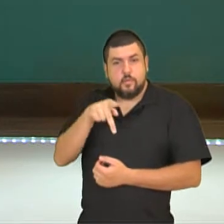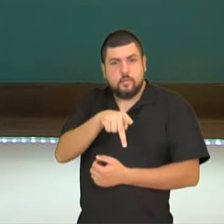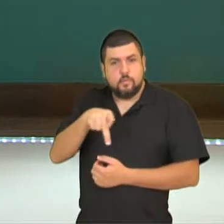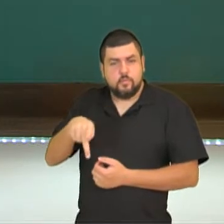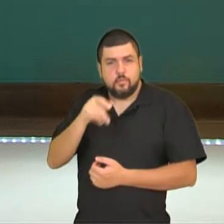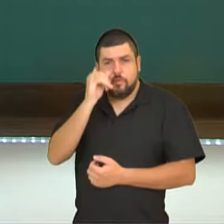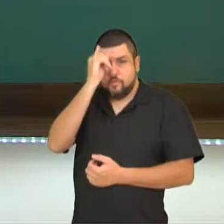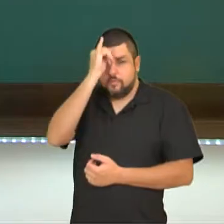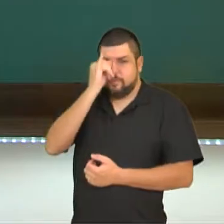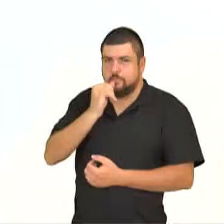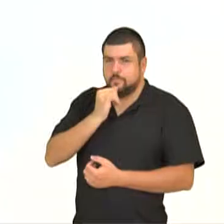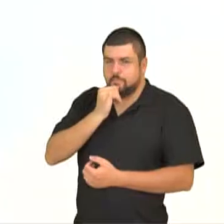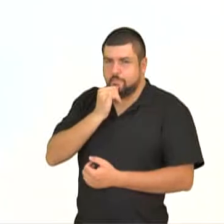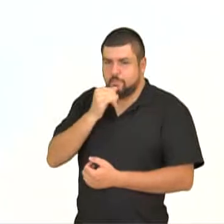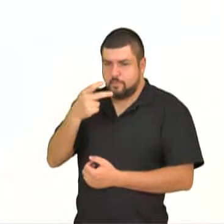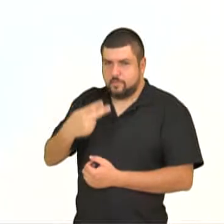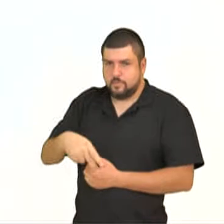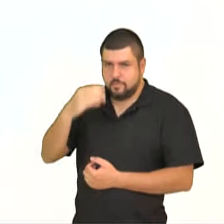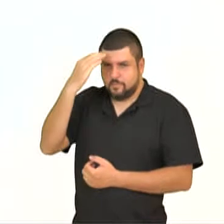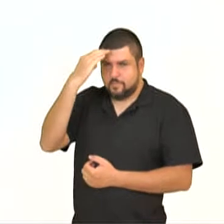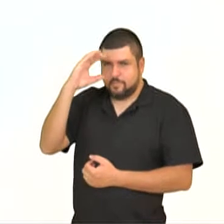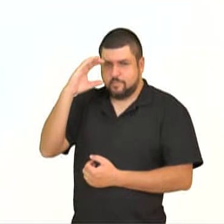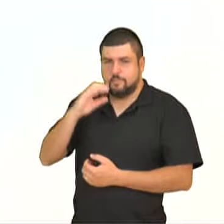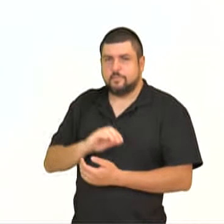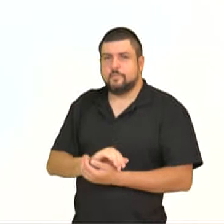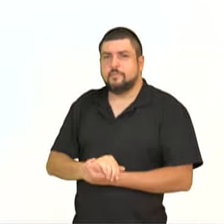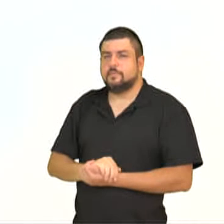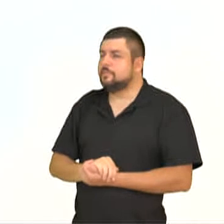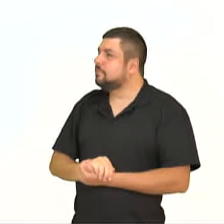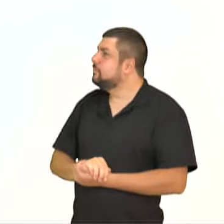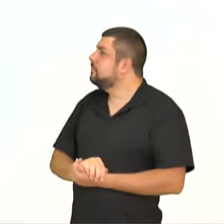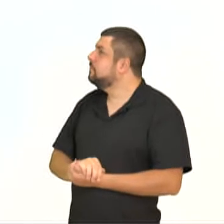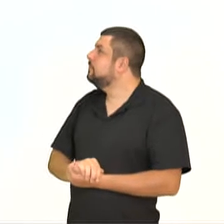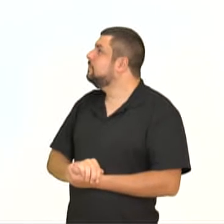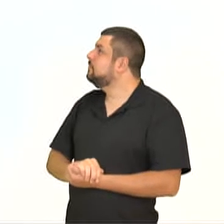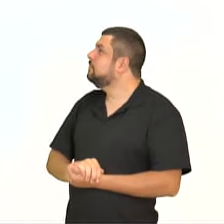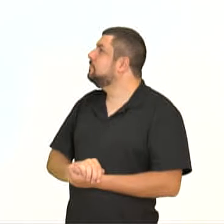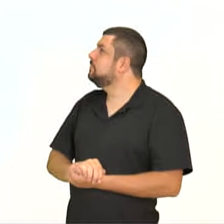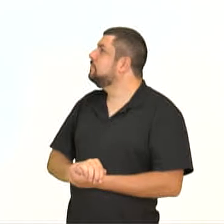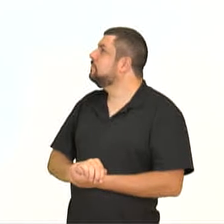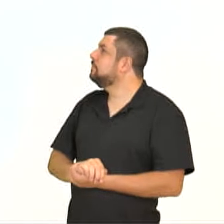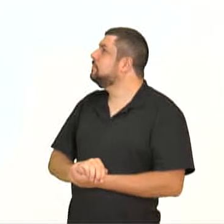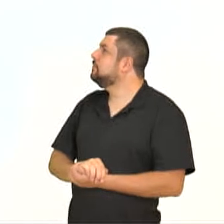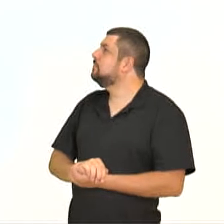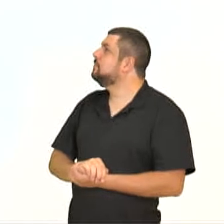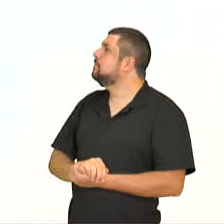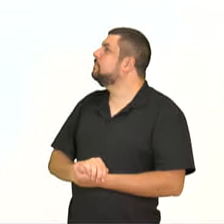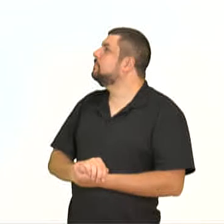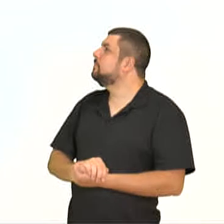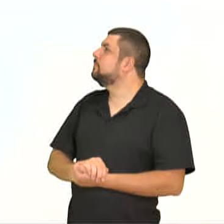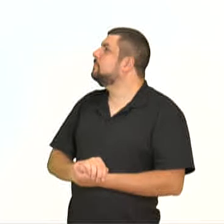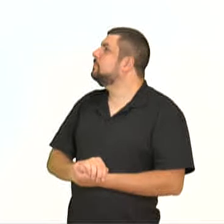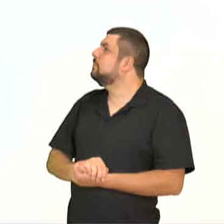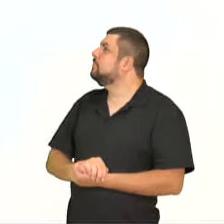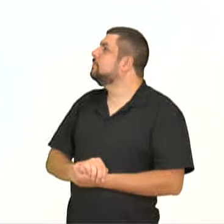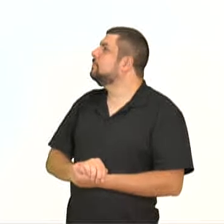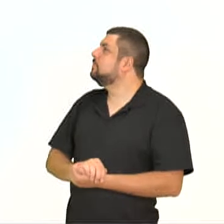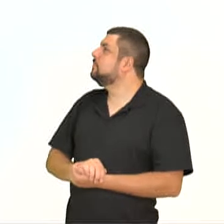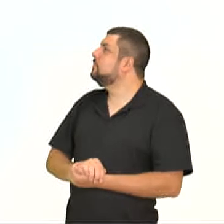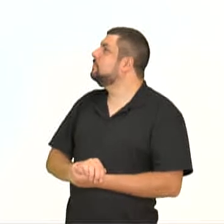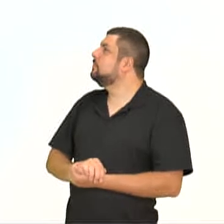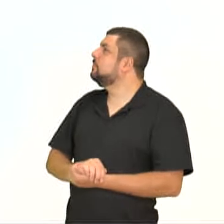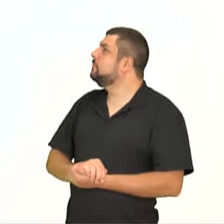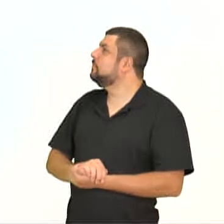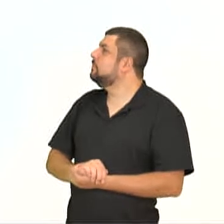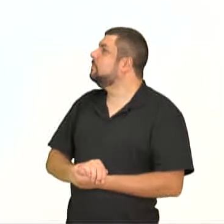professora do Instituto de Educação. Durante 23 anos, Helena se convirtió en una de